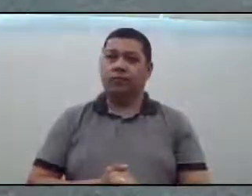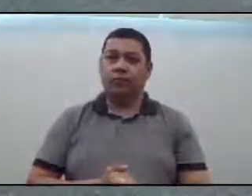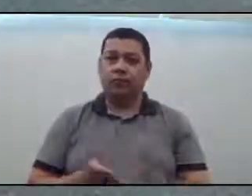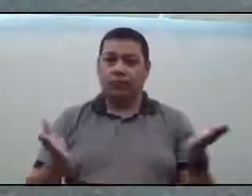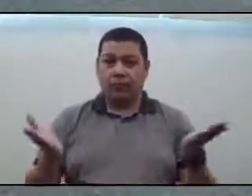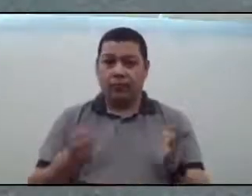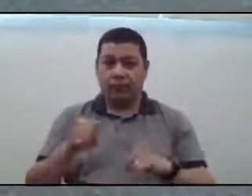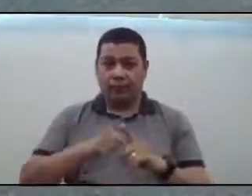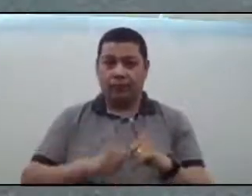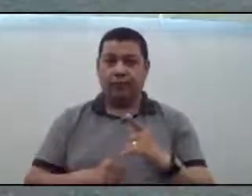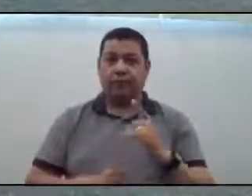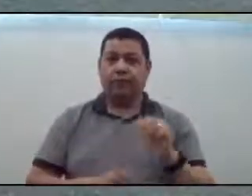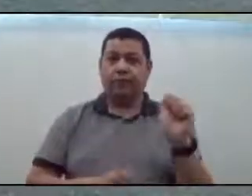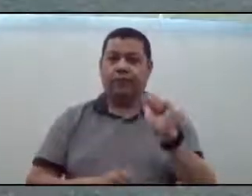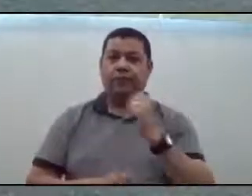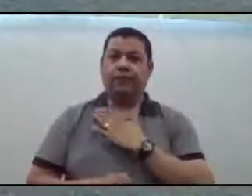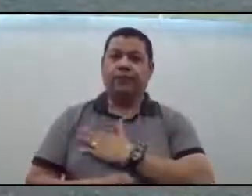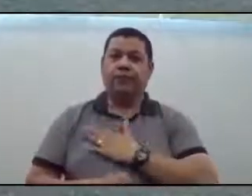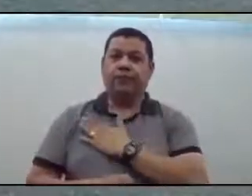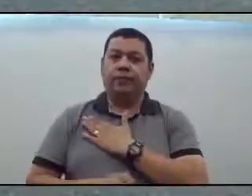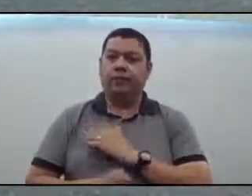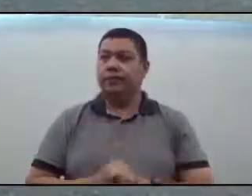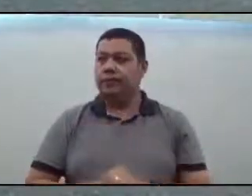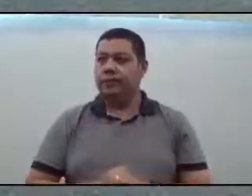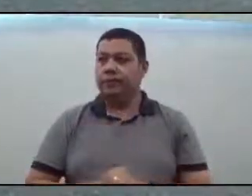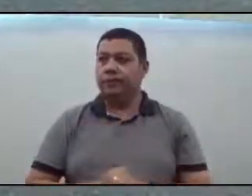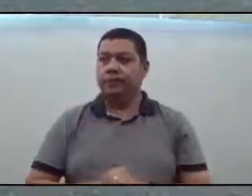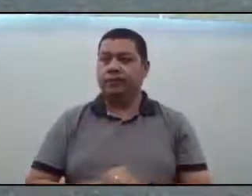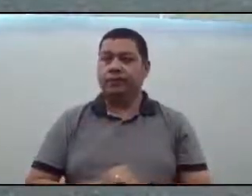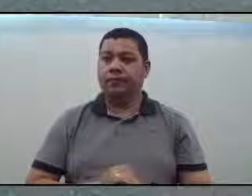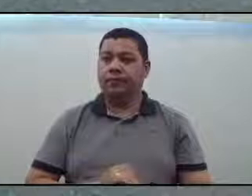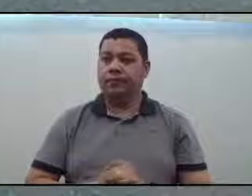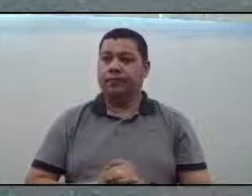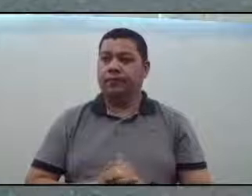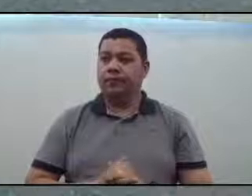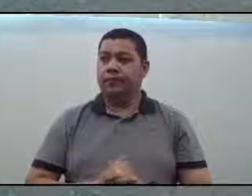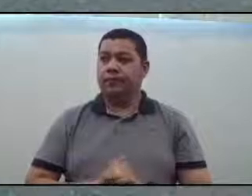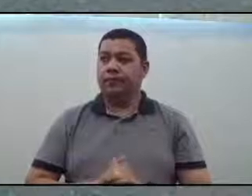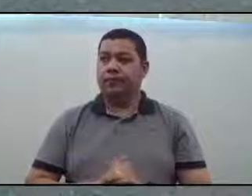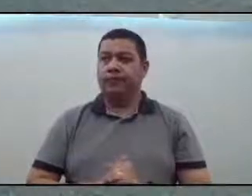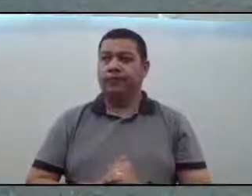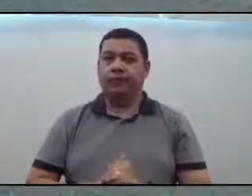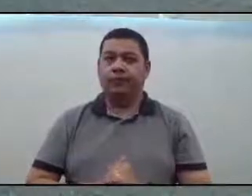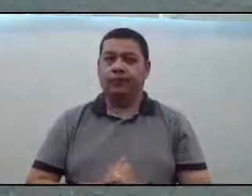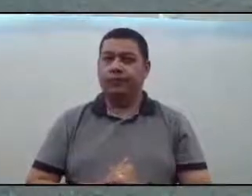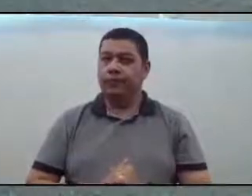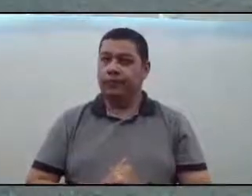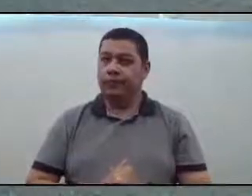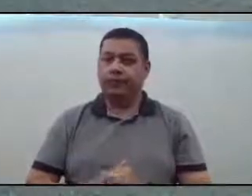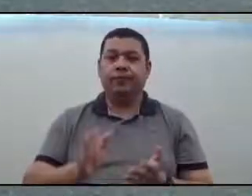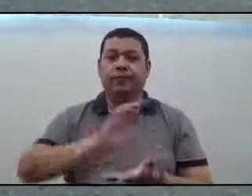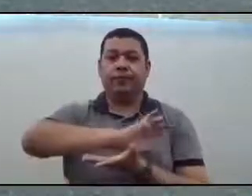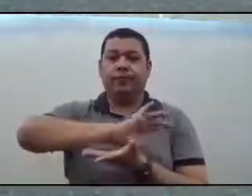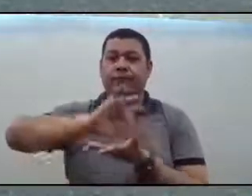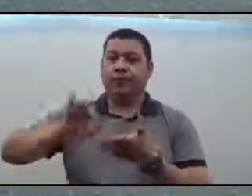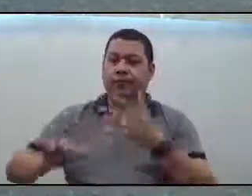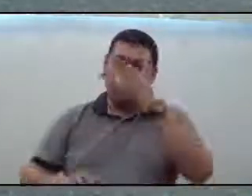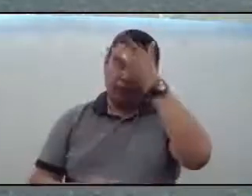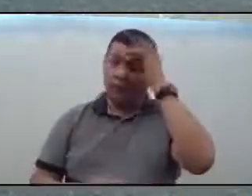agosto, bem produtivo, tendo em vista, né, vereador Toninho, que muitas pessoas têm